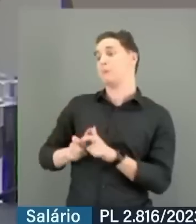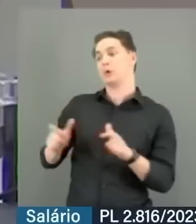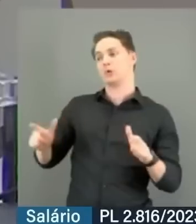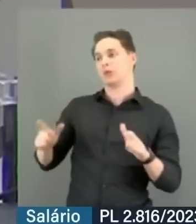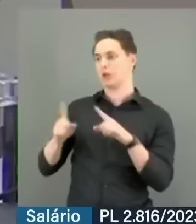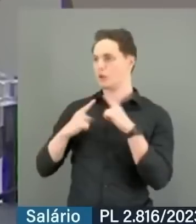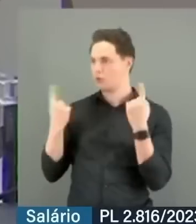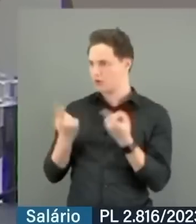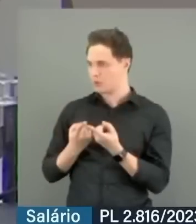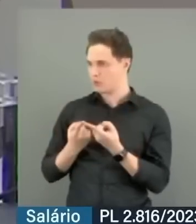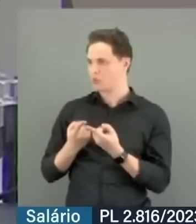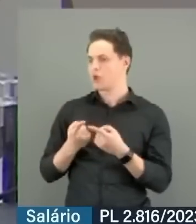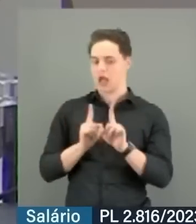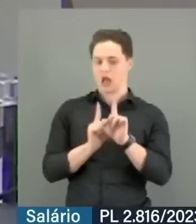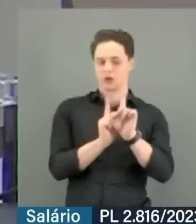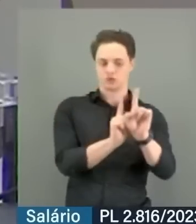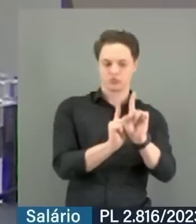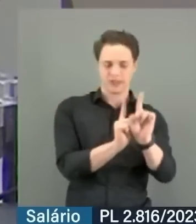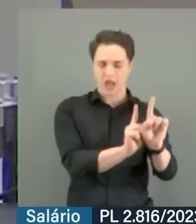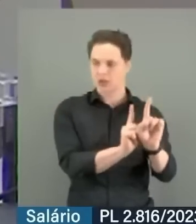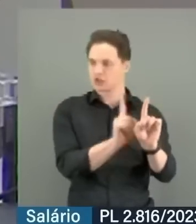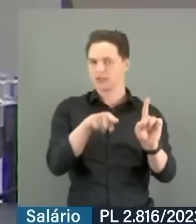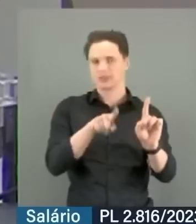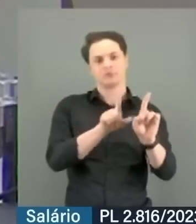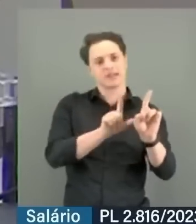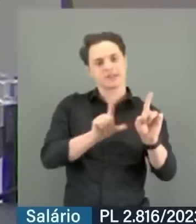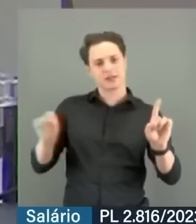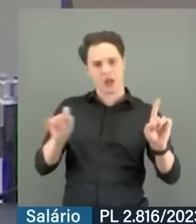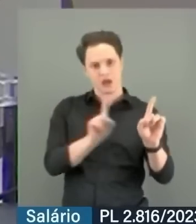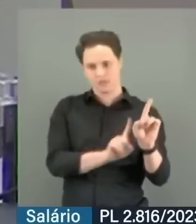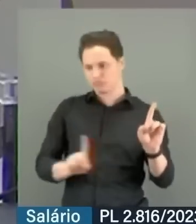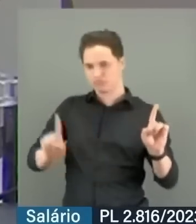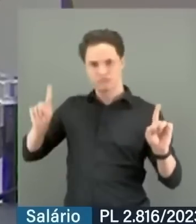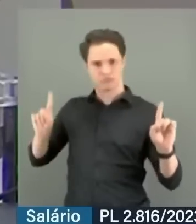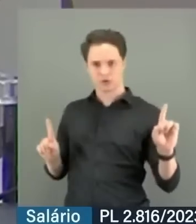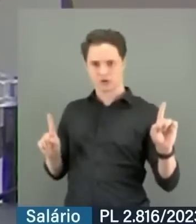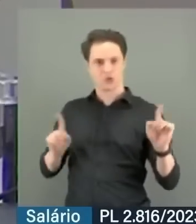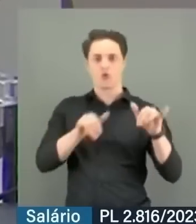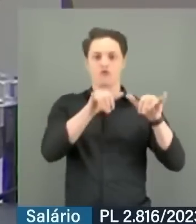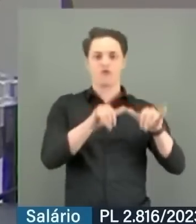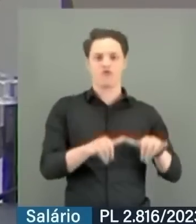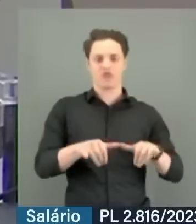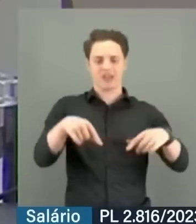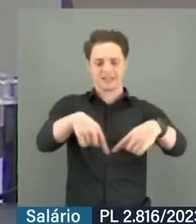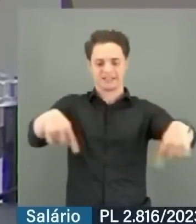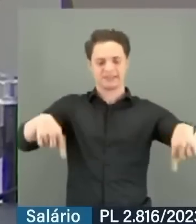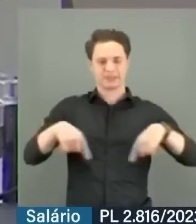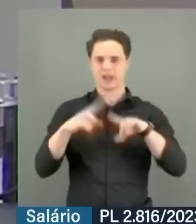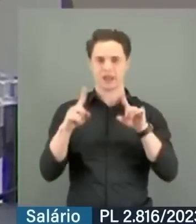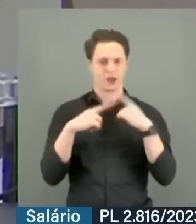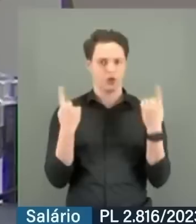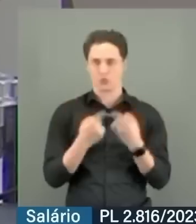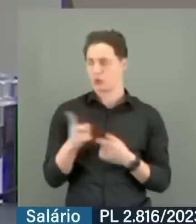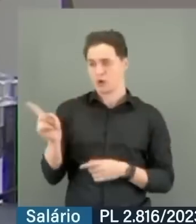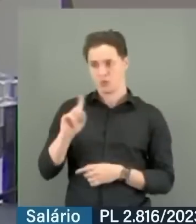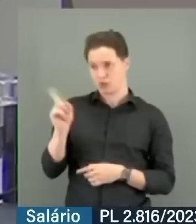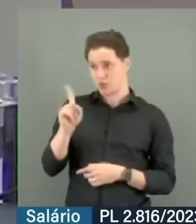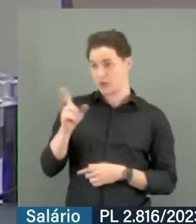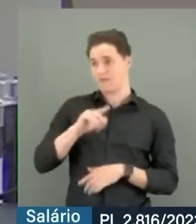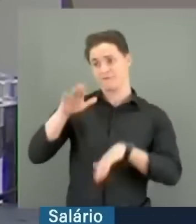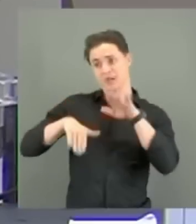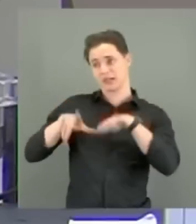reuniões, o ajudante de ordem se retira. Ele não fica dentro da sala da reunião. Ele normalmente se